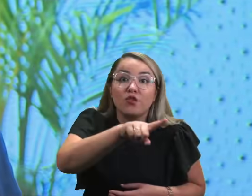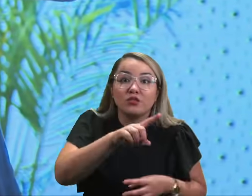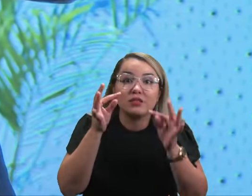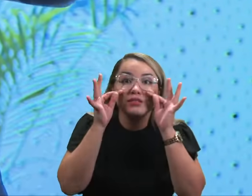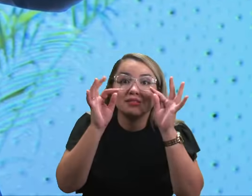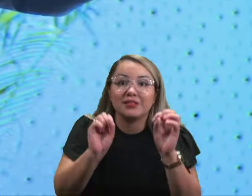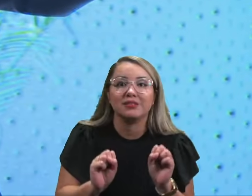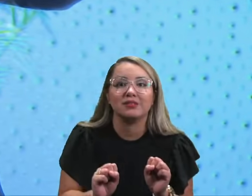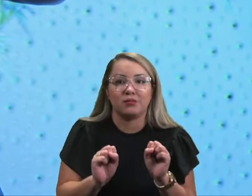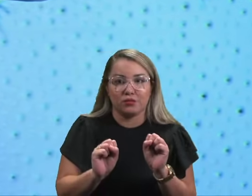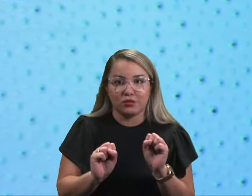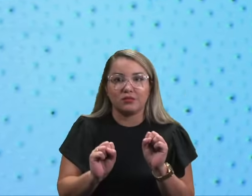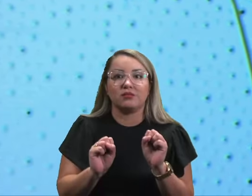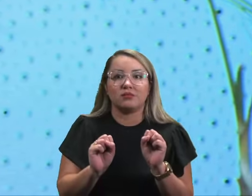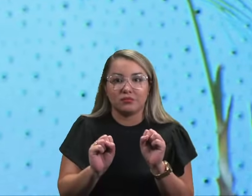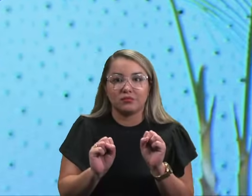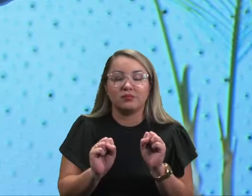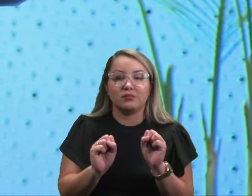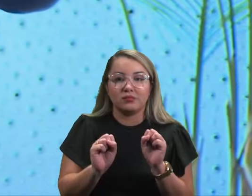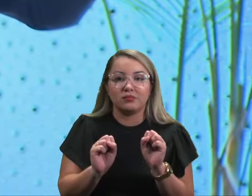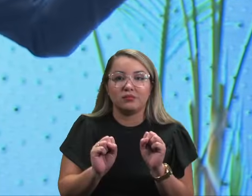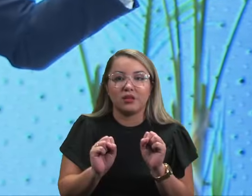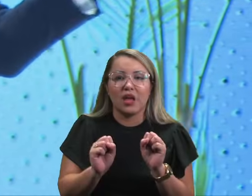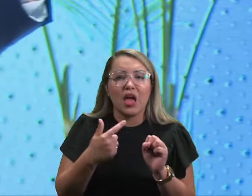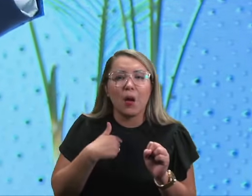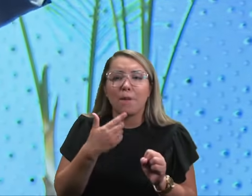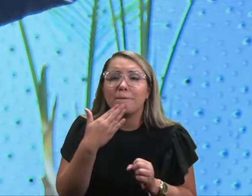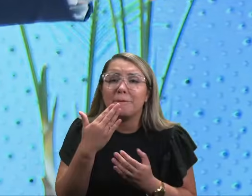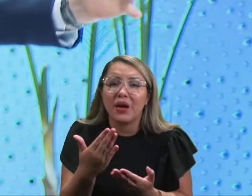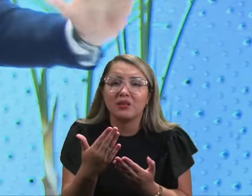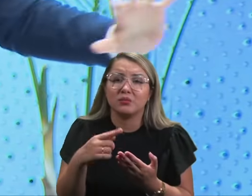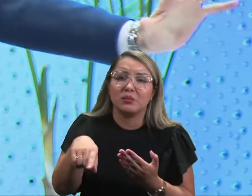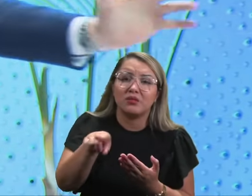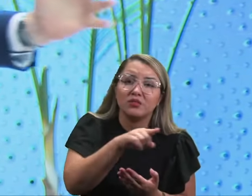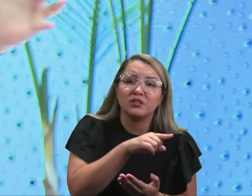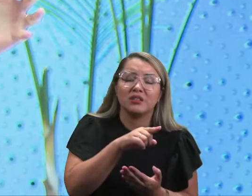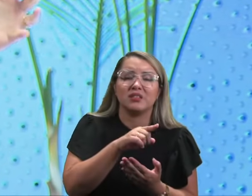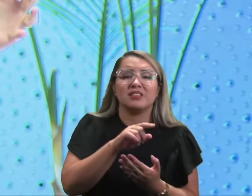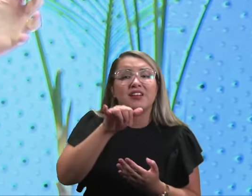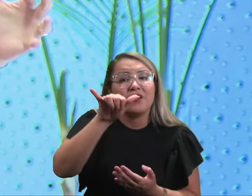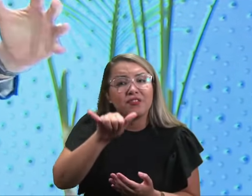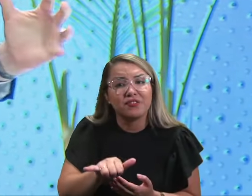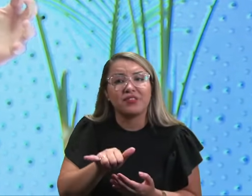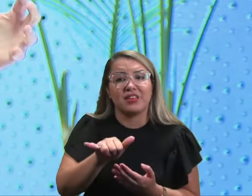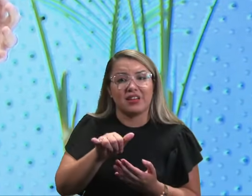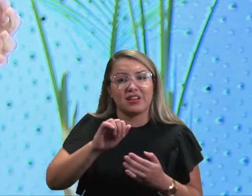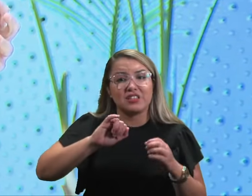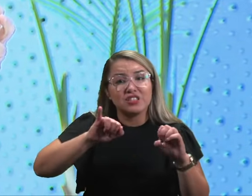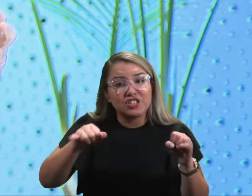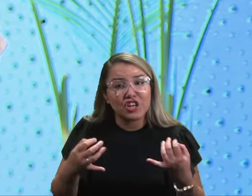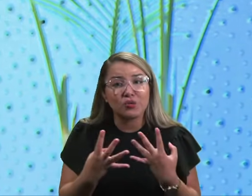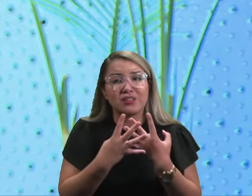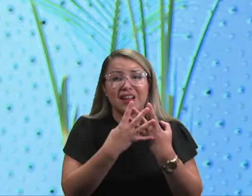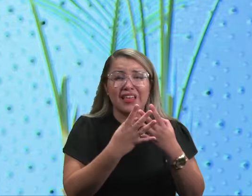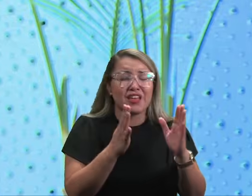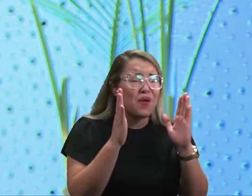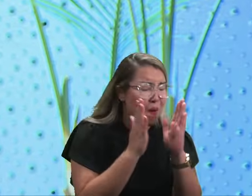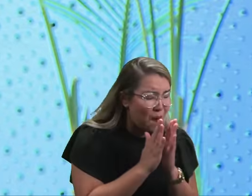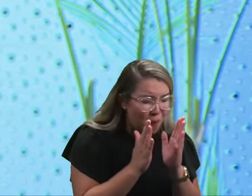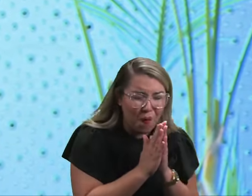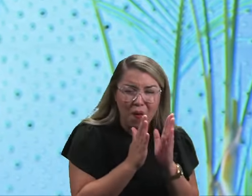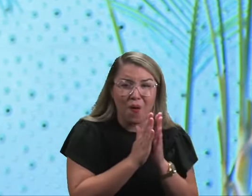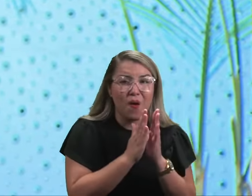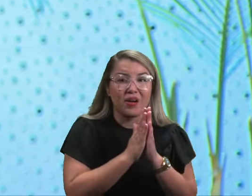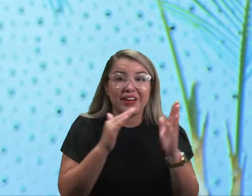minhas testemunhas. Eu rogo para vocês, fiquem em Jerusalém, orem até que vocês